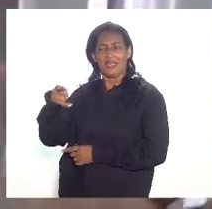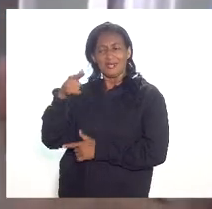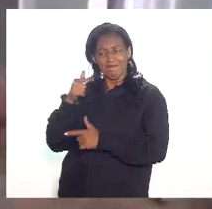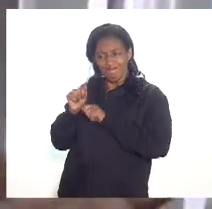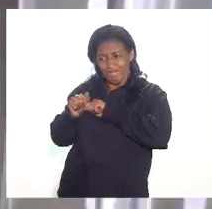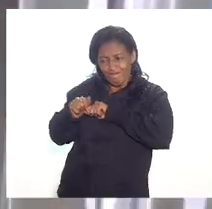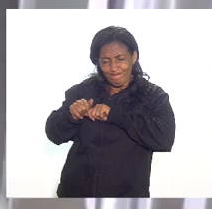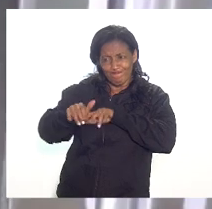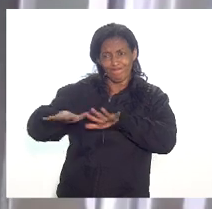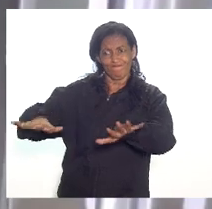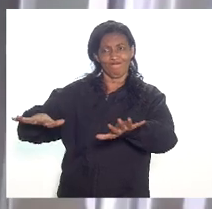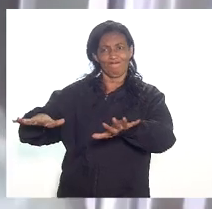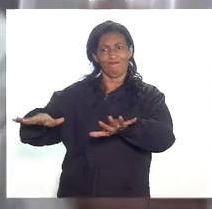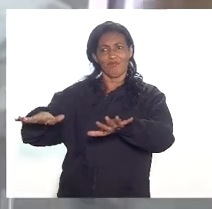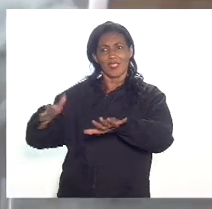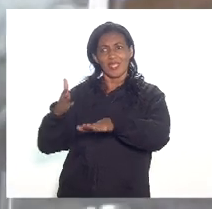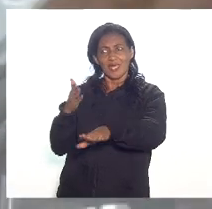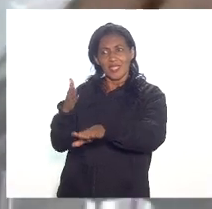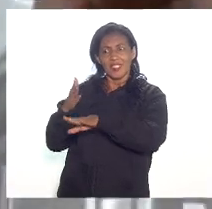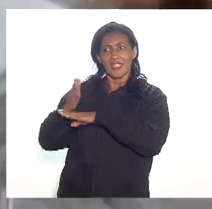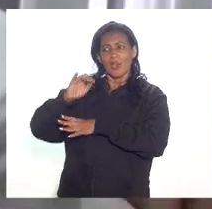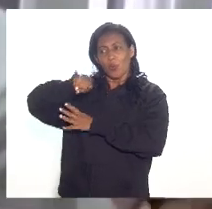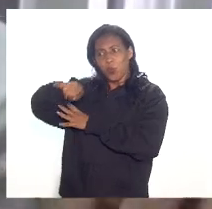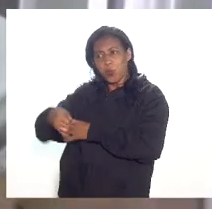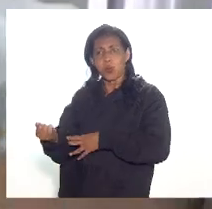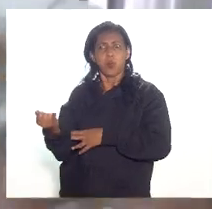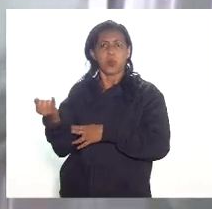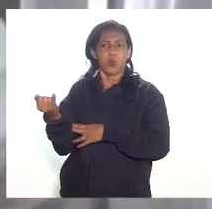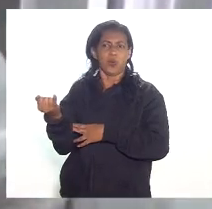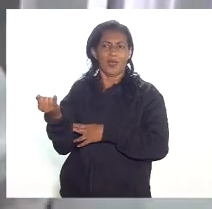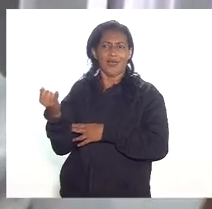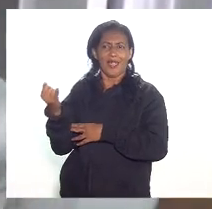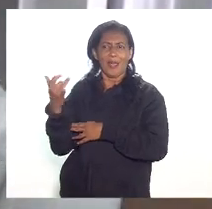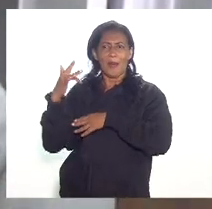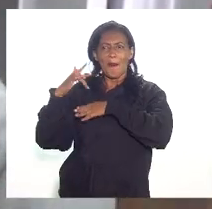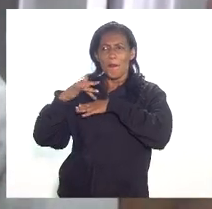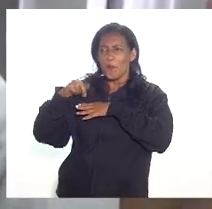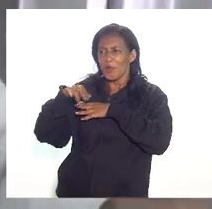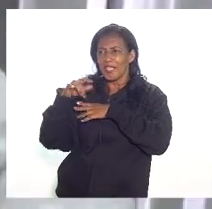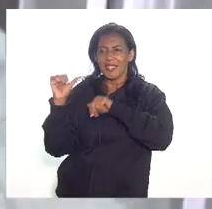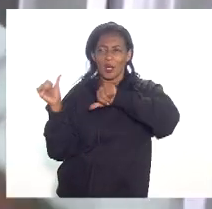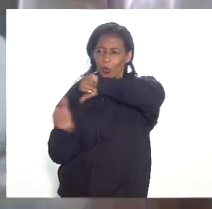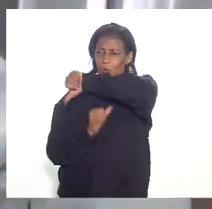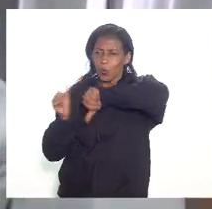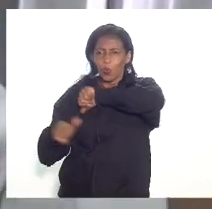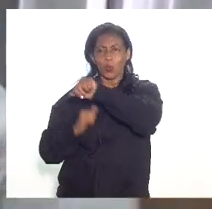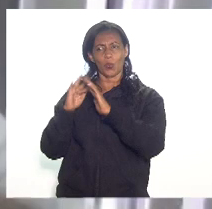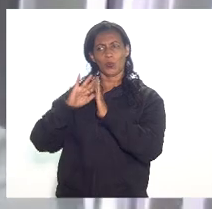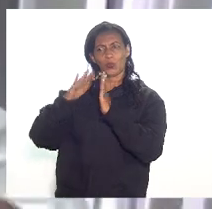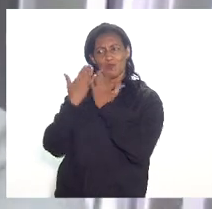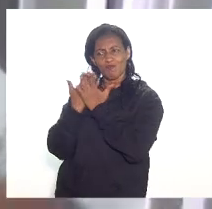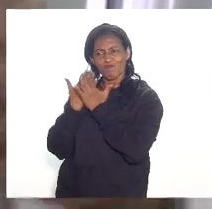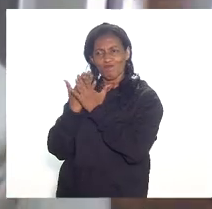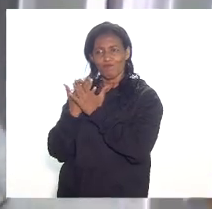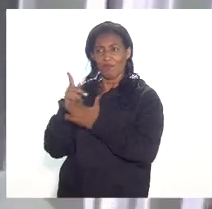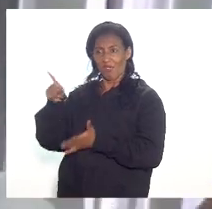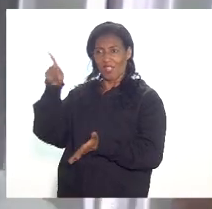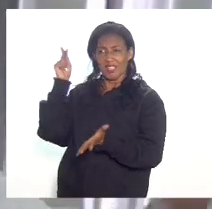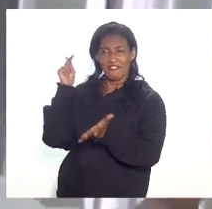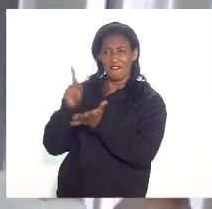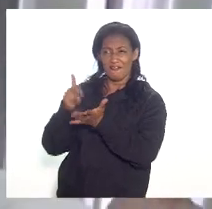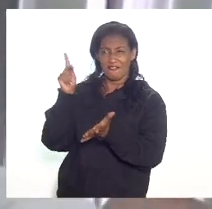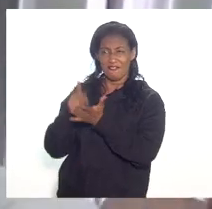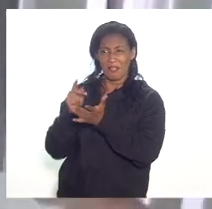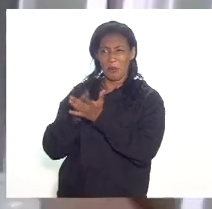pandemia e contraditoriamente tirar proveito disso entre aspas para modernizar nossas escolas que em geral elas são verdadeiras carroças